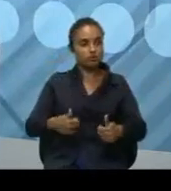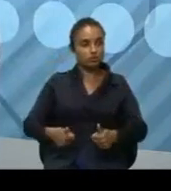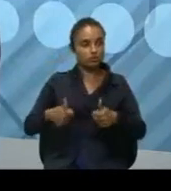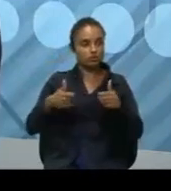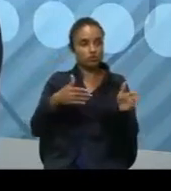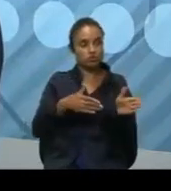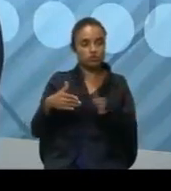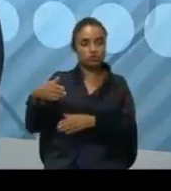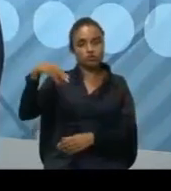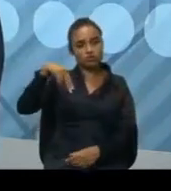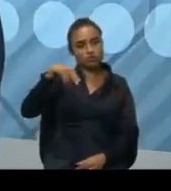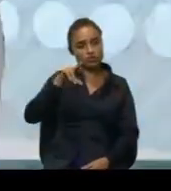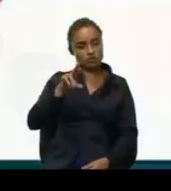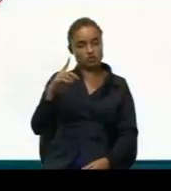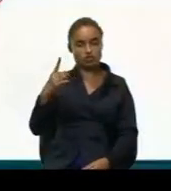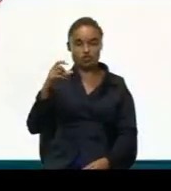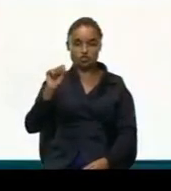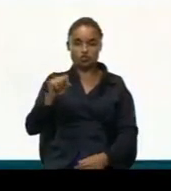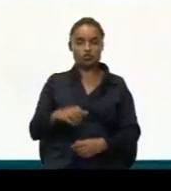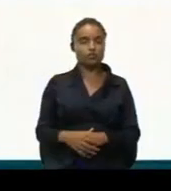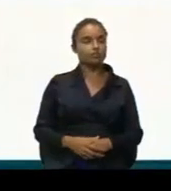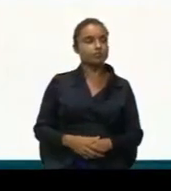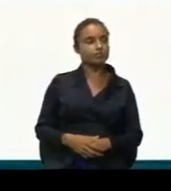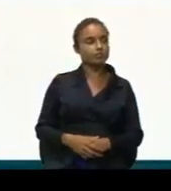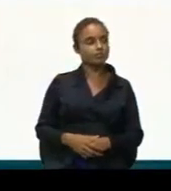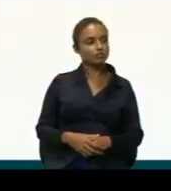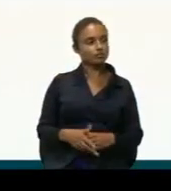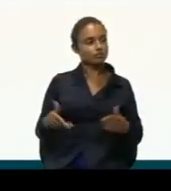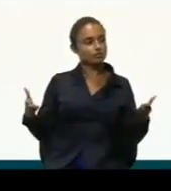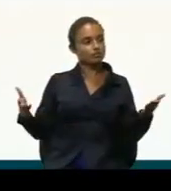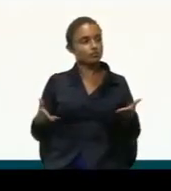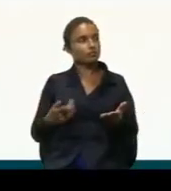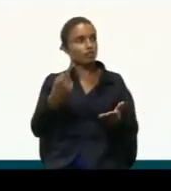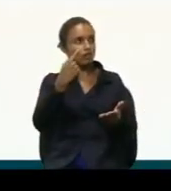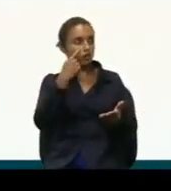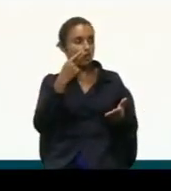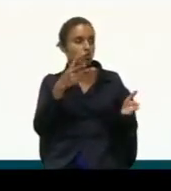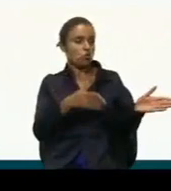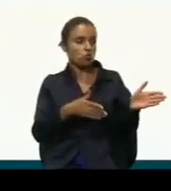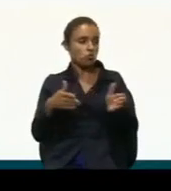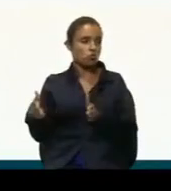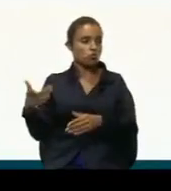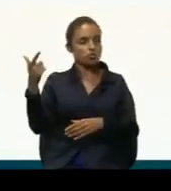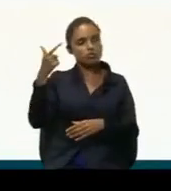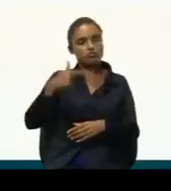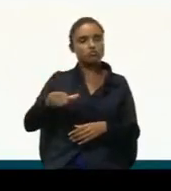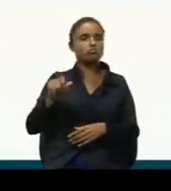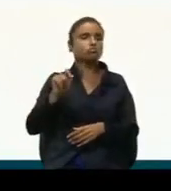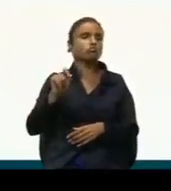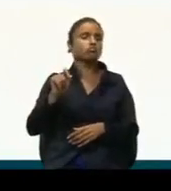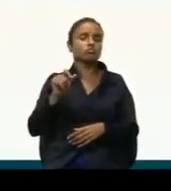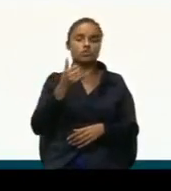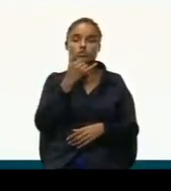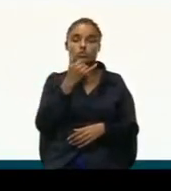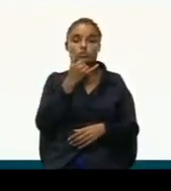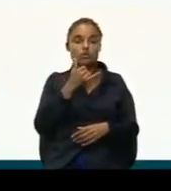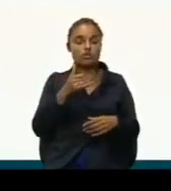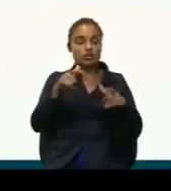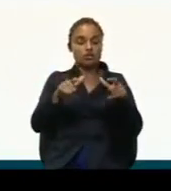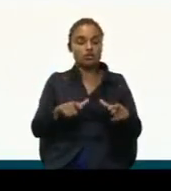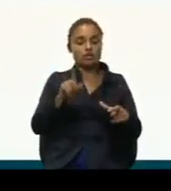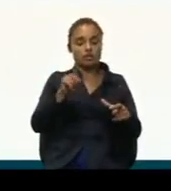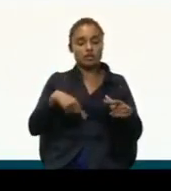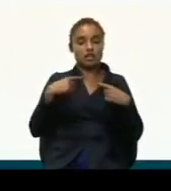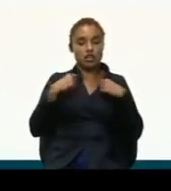Da NR18. Então, me acompanhe no quadro novamente. A gente vê os vestiários agora, que a localização do vestiário deve